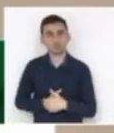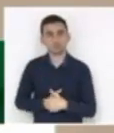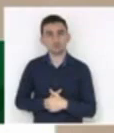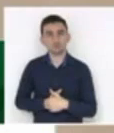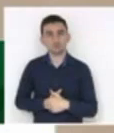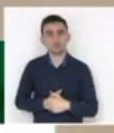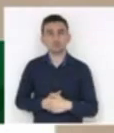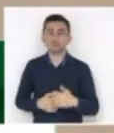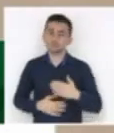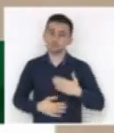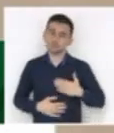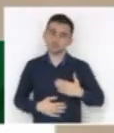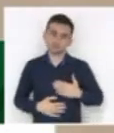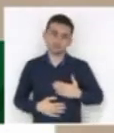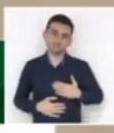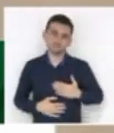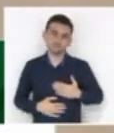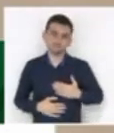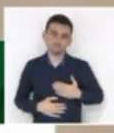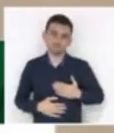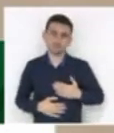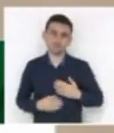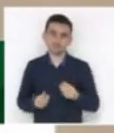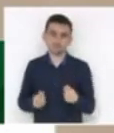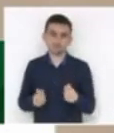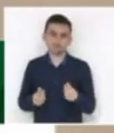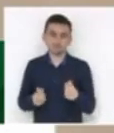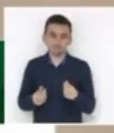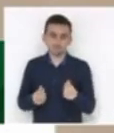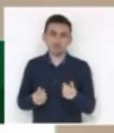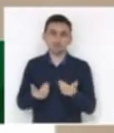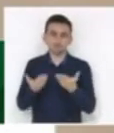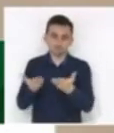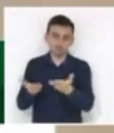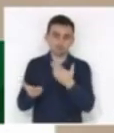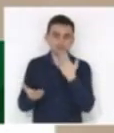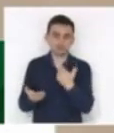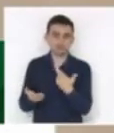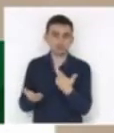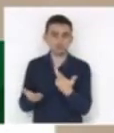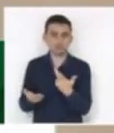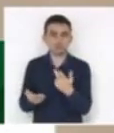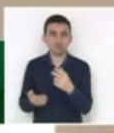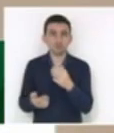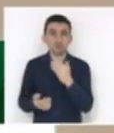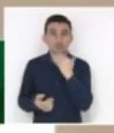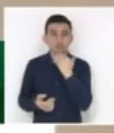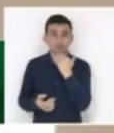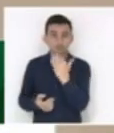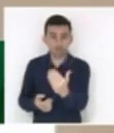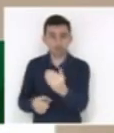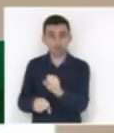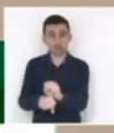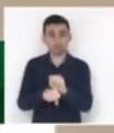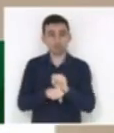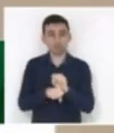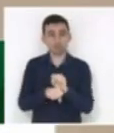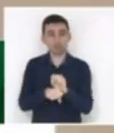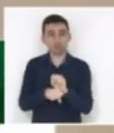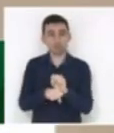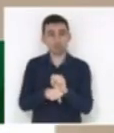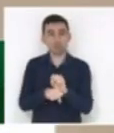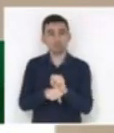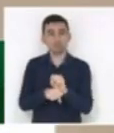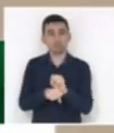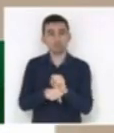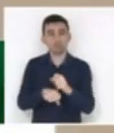como meu coração também fica sensibilizado por essa questão, até porque quem pediu para suspender, e estou colocando